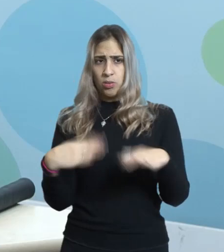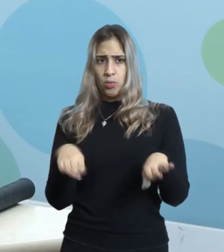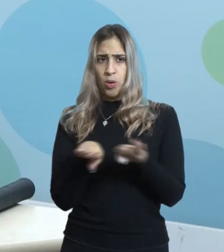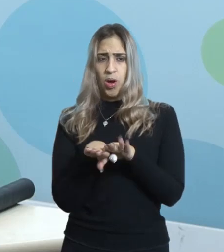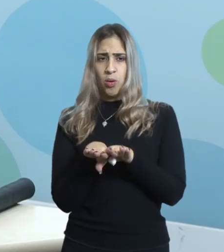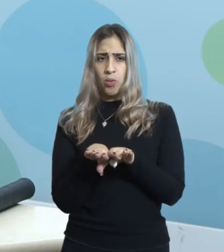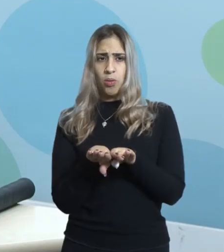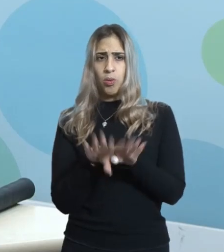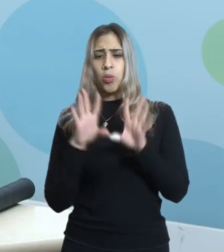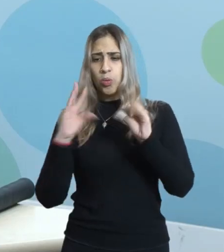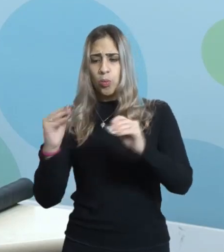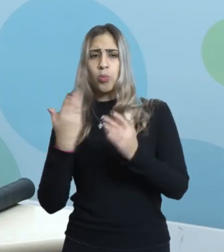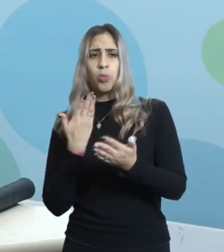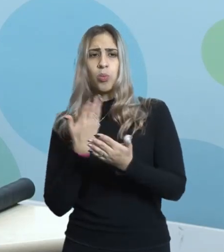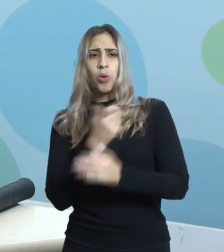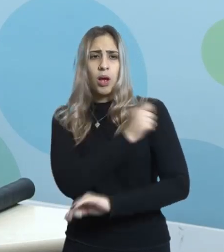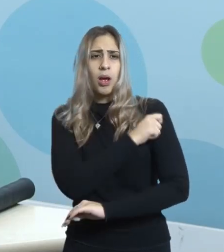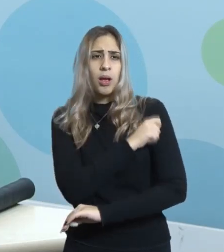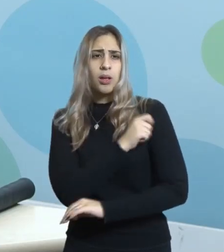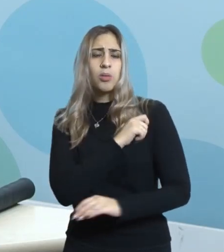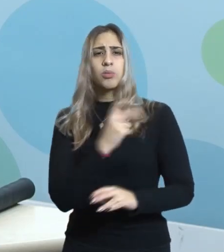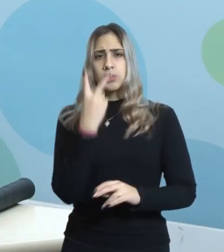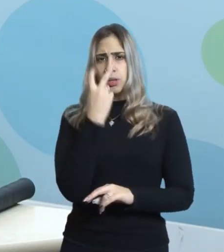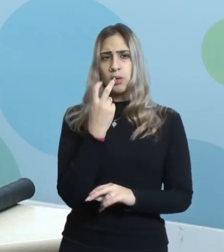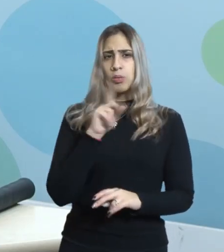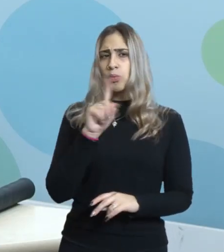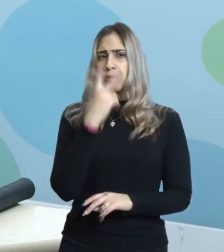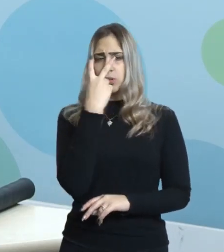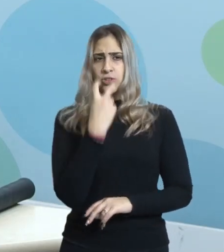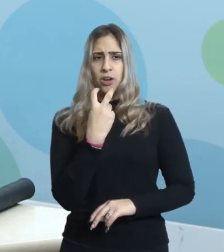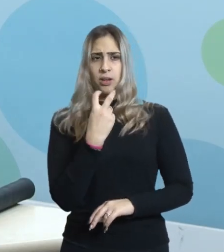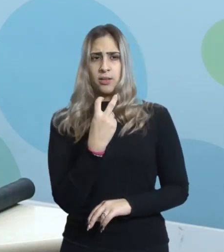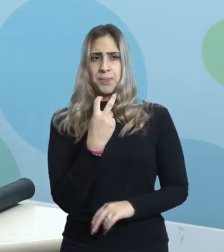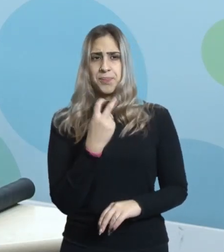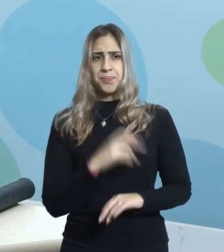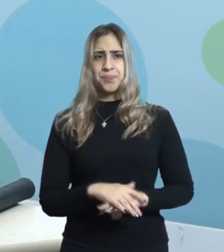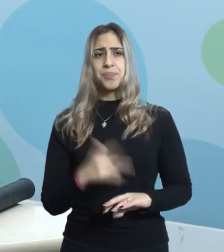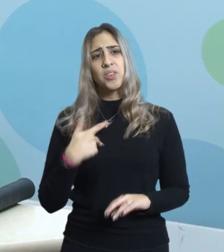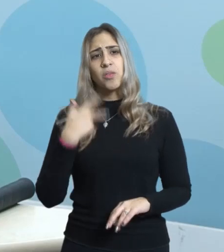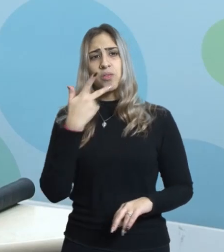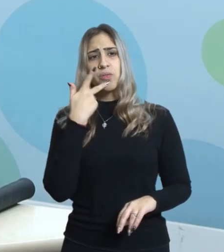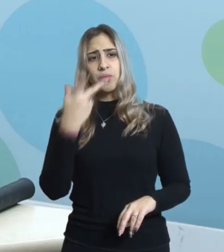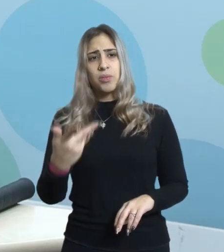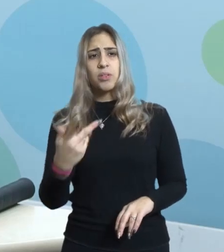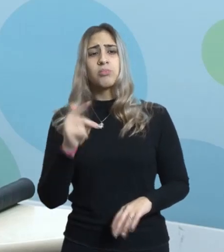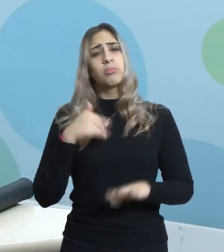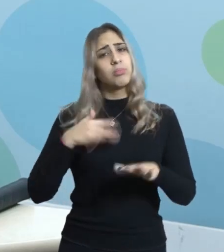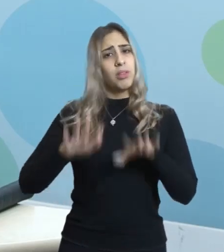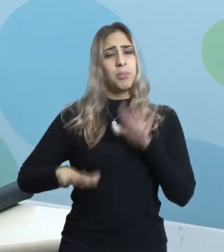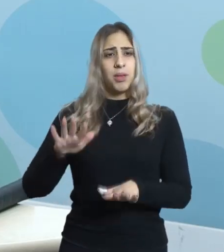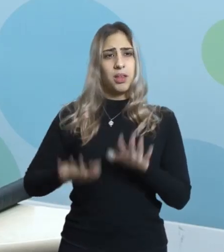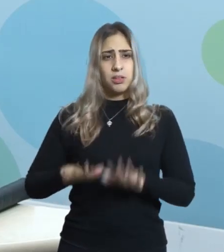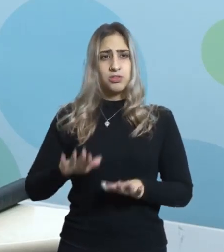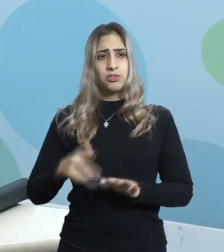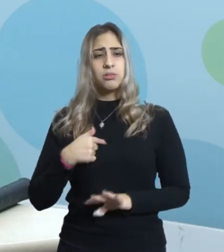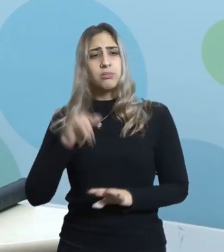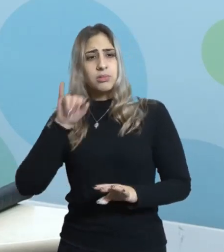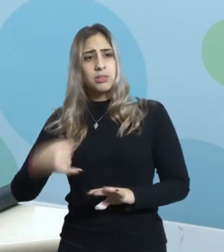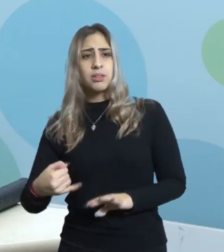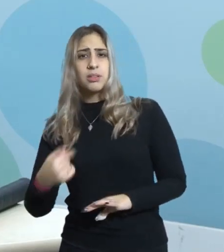todo estudante cego, você vai falar, todo estudante cego não enxerga. Eu vou dizer para vocês que depende.